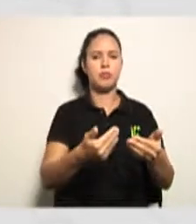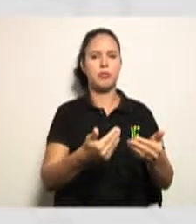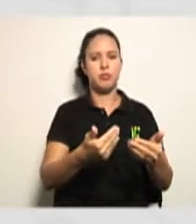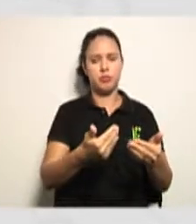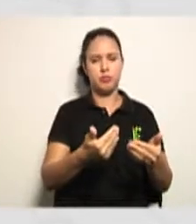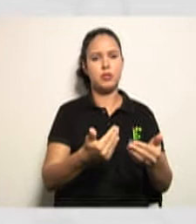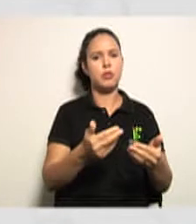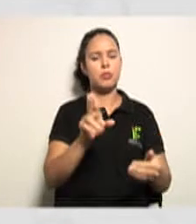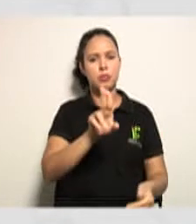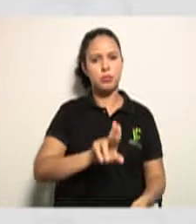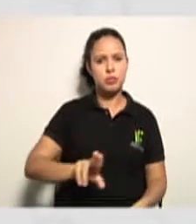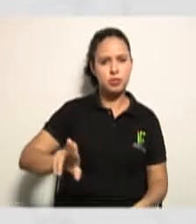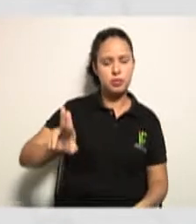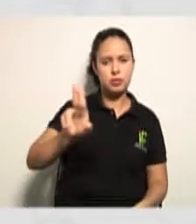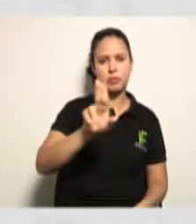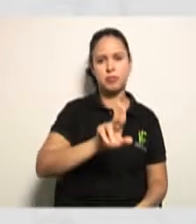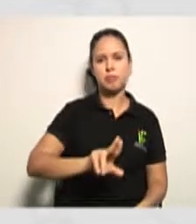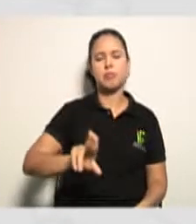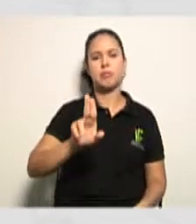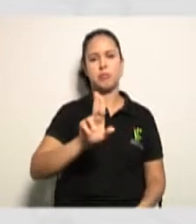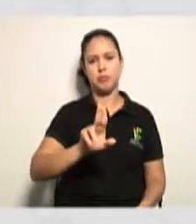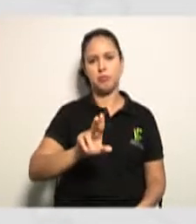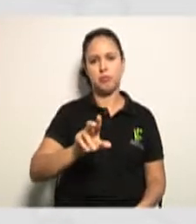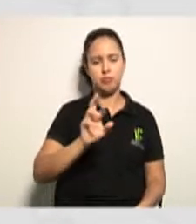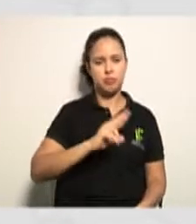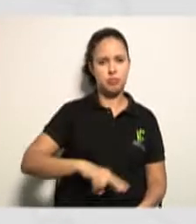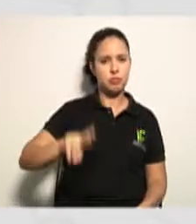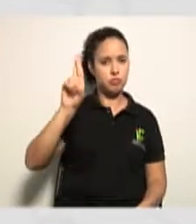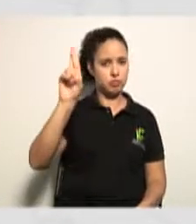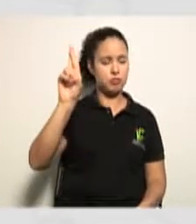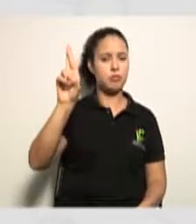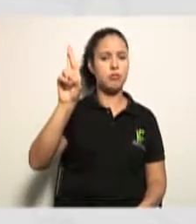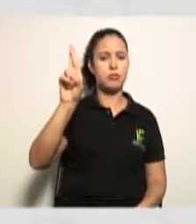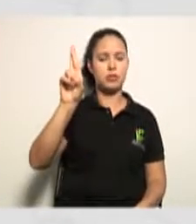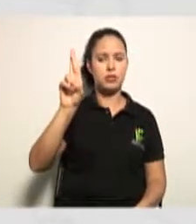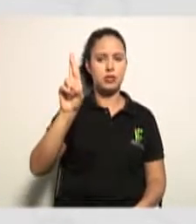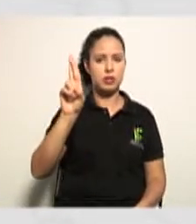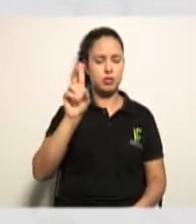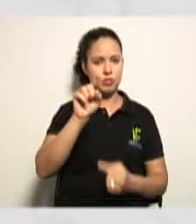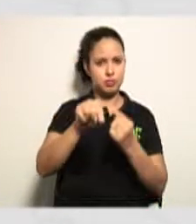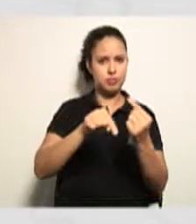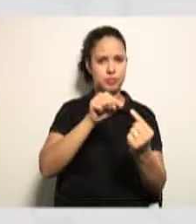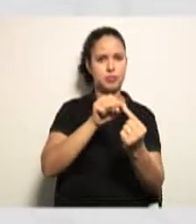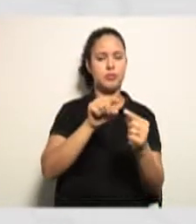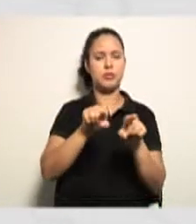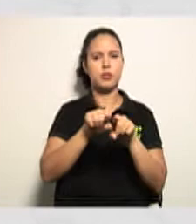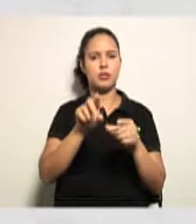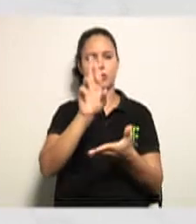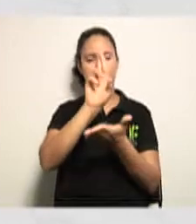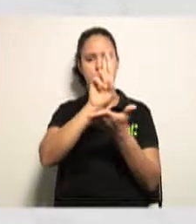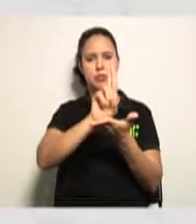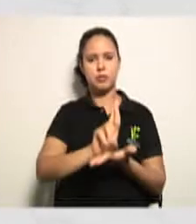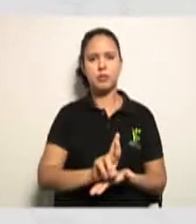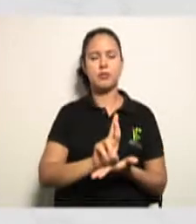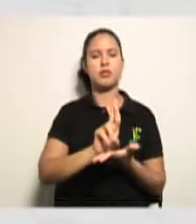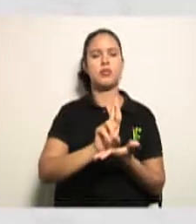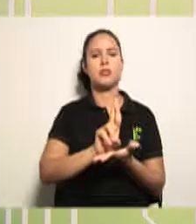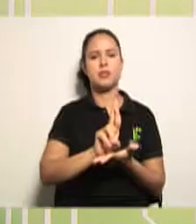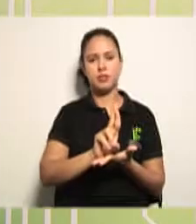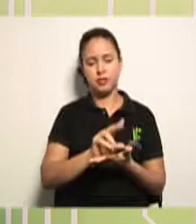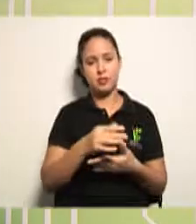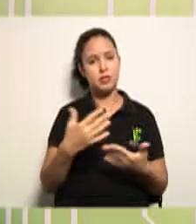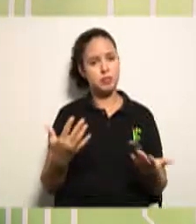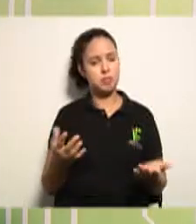colocar em prática decisões sobre objetivos e utilização de recursos. A professora Maraí já deu um gostinho de quero mais na nossa